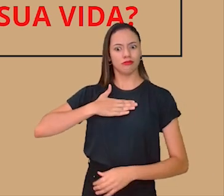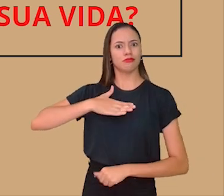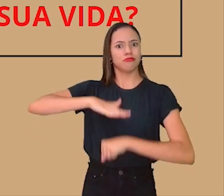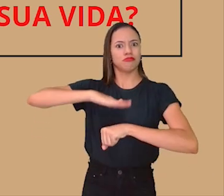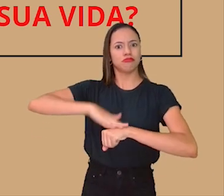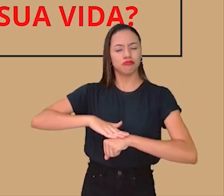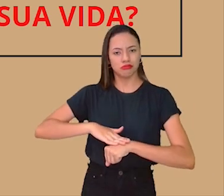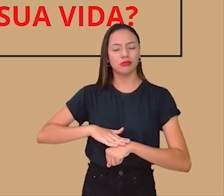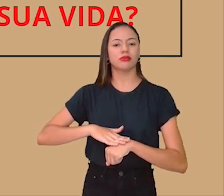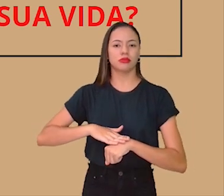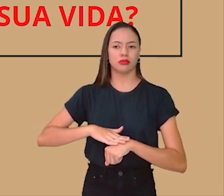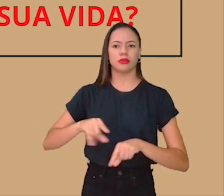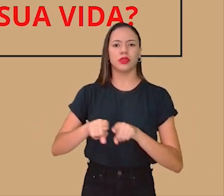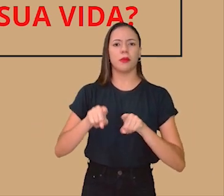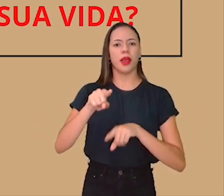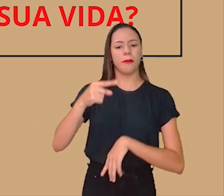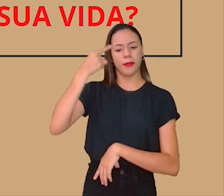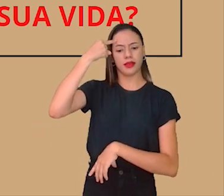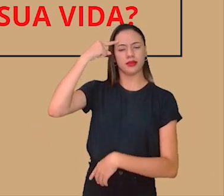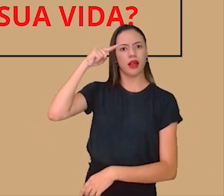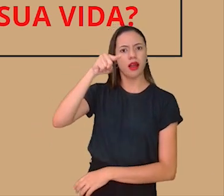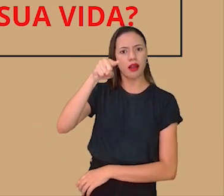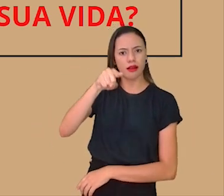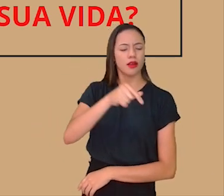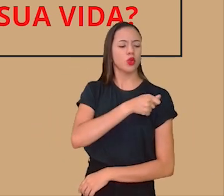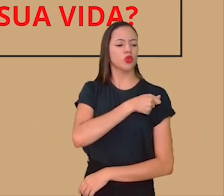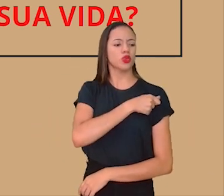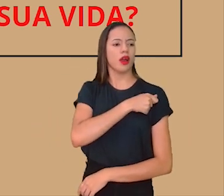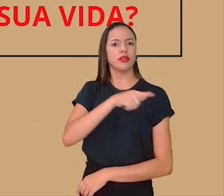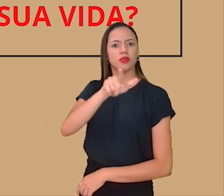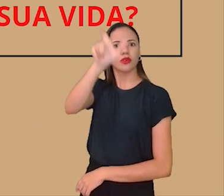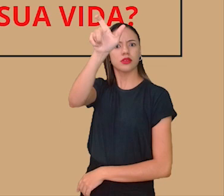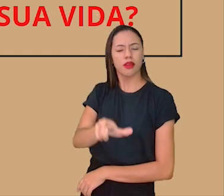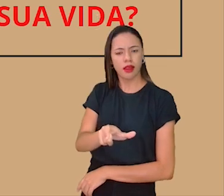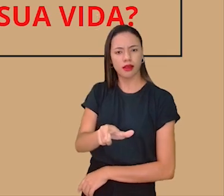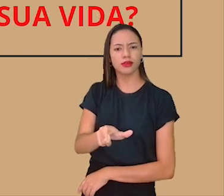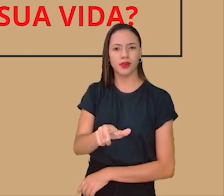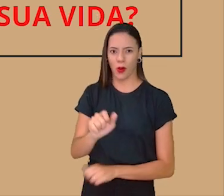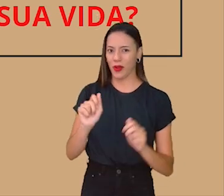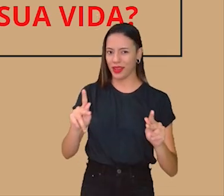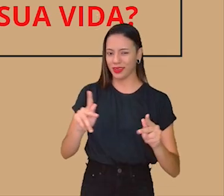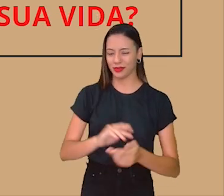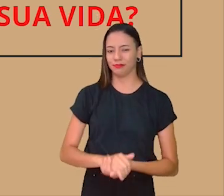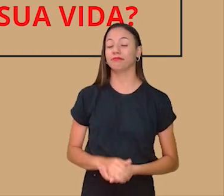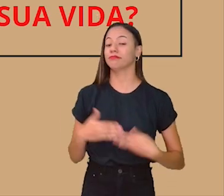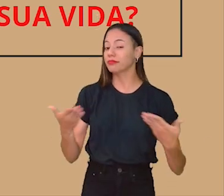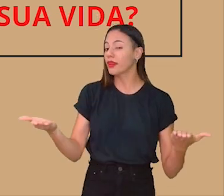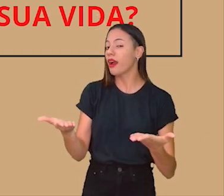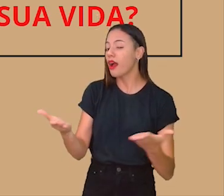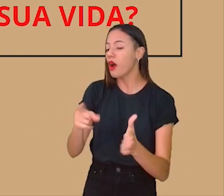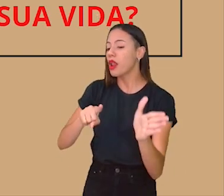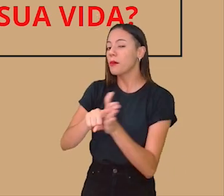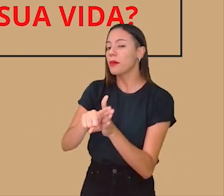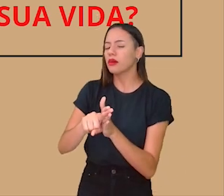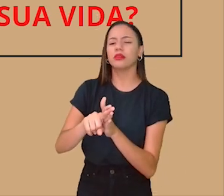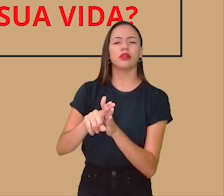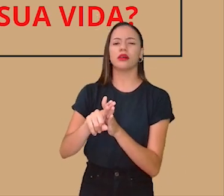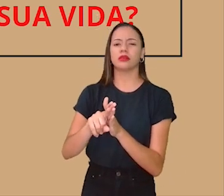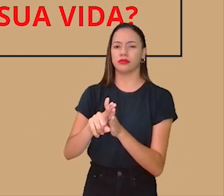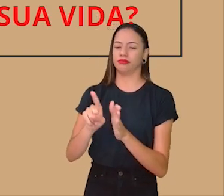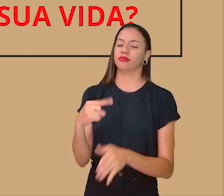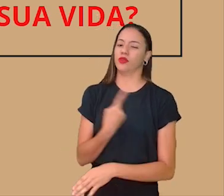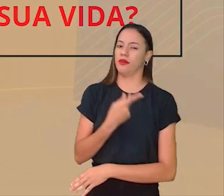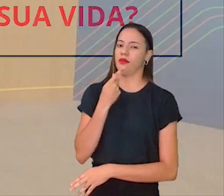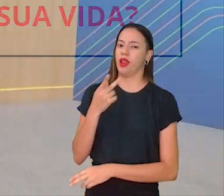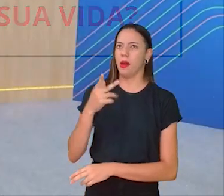pensar na pessoa que você é, no estudante que você é. E aí eu já tenho uma pergunta, né? Qual a importância, a gente falou de